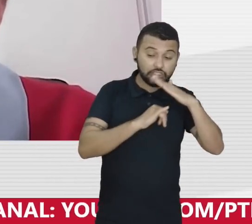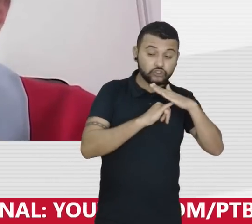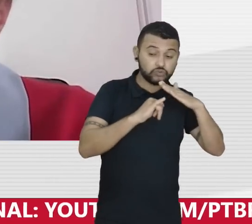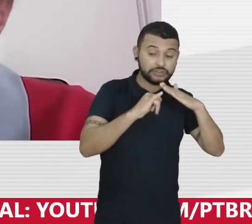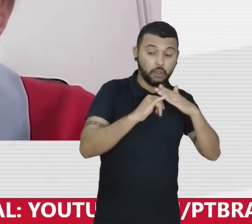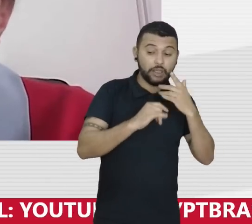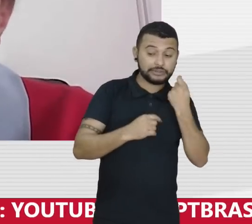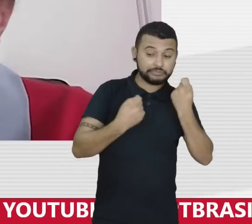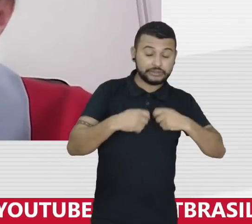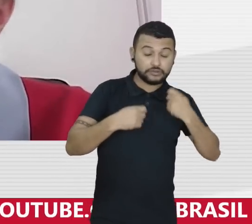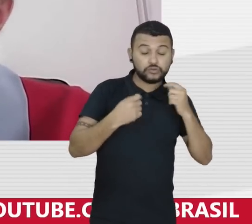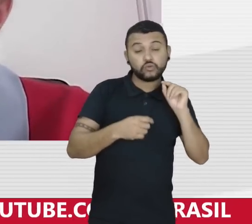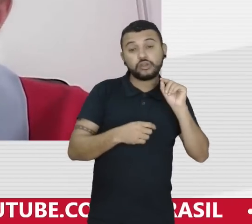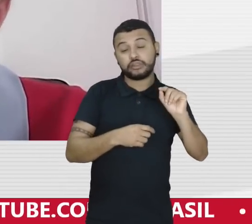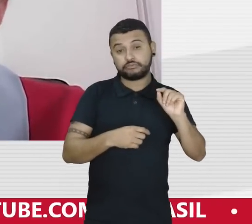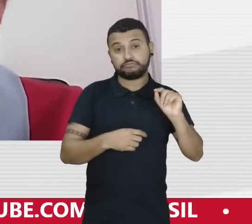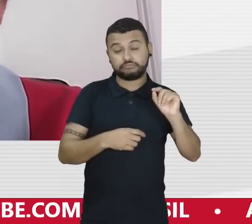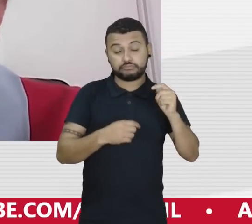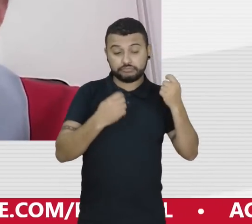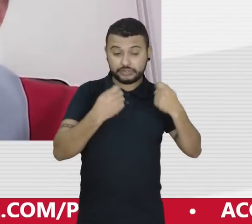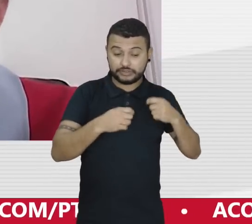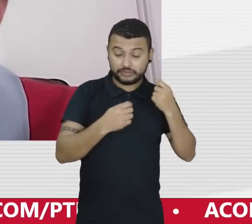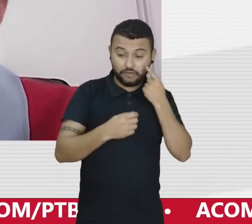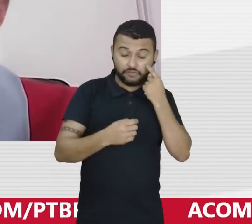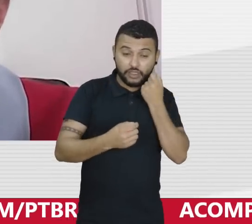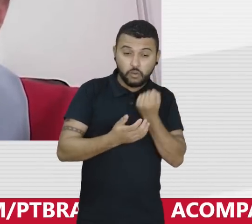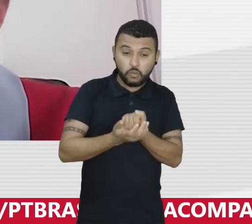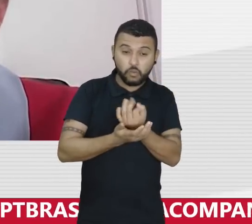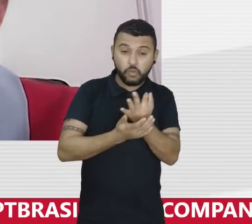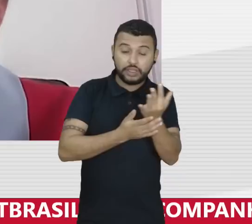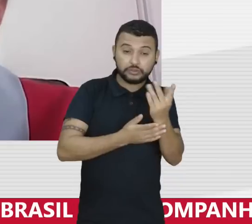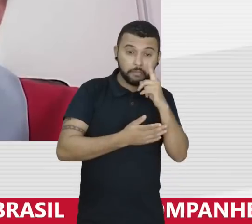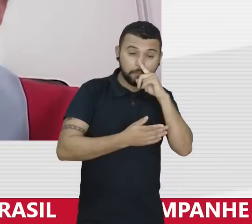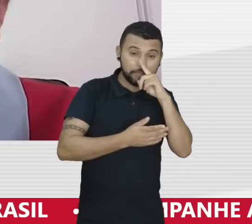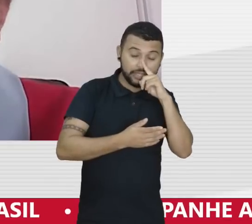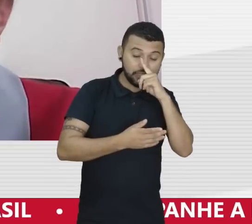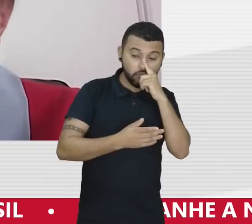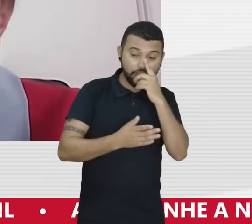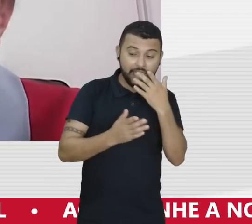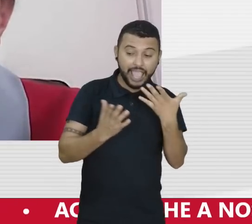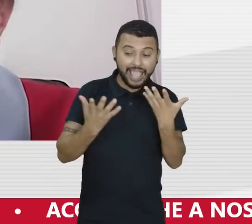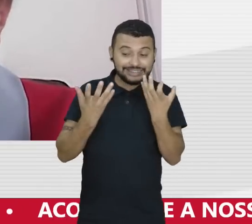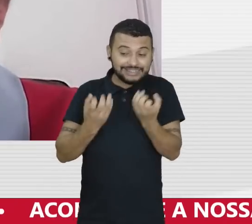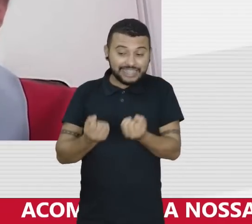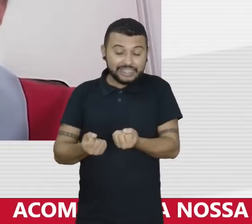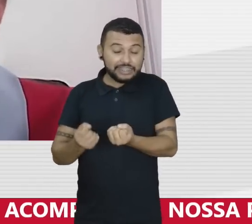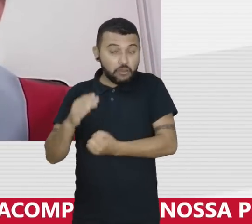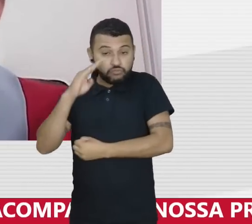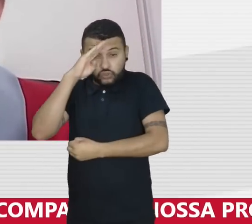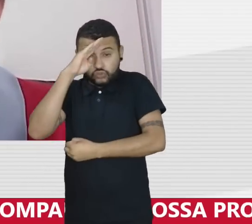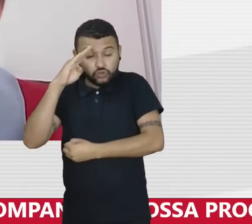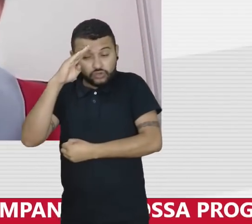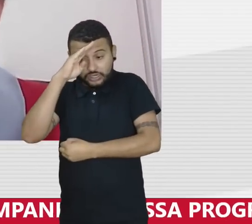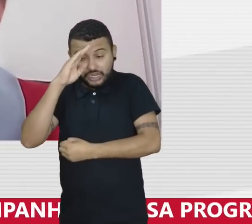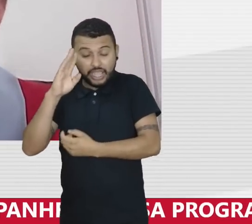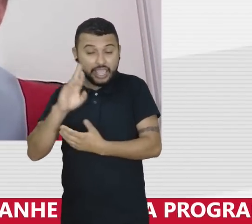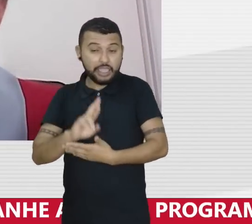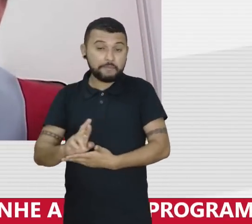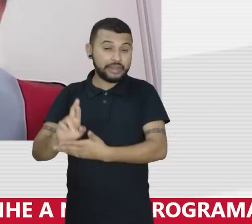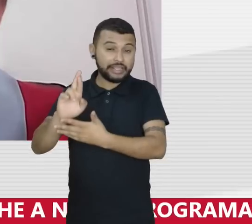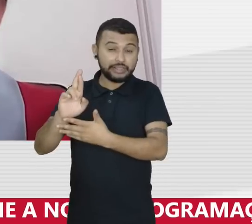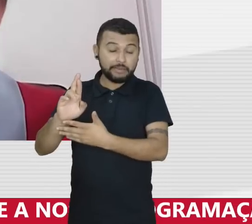eles precisam também calcular o risco que é embarcar num homem como esse como